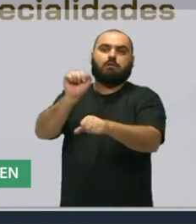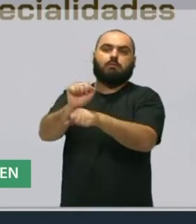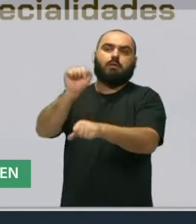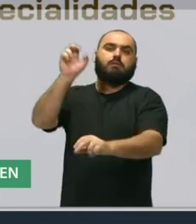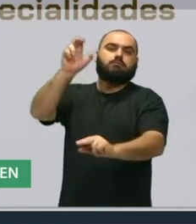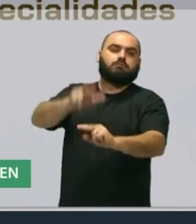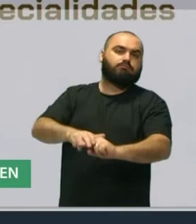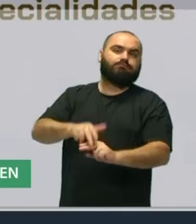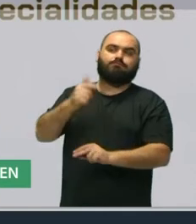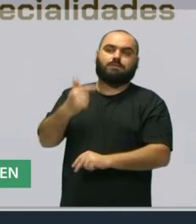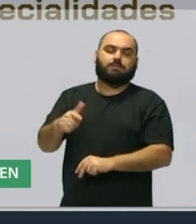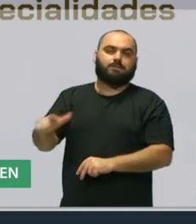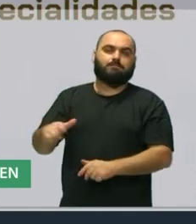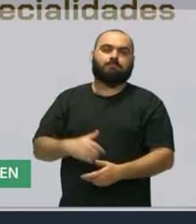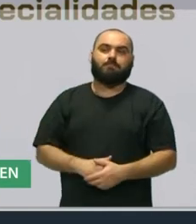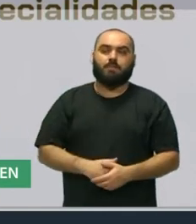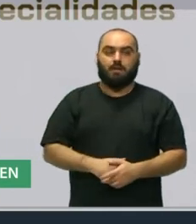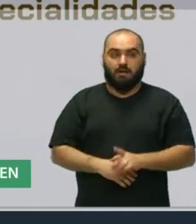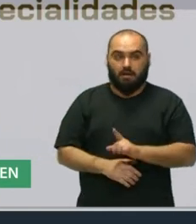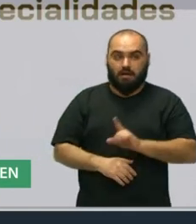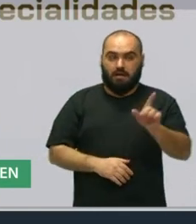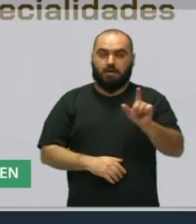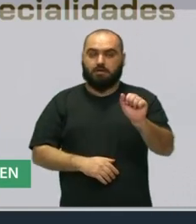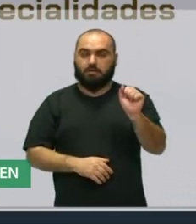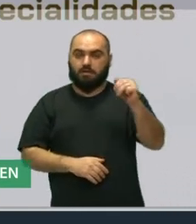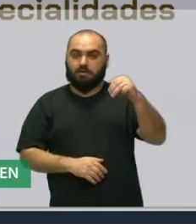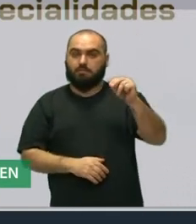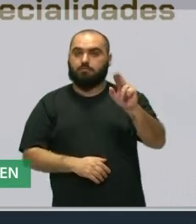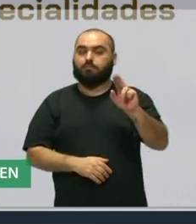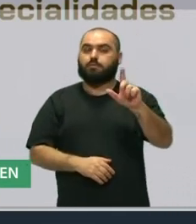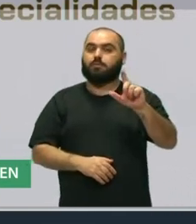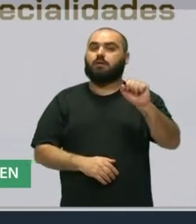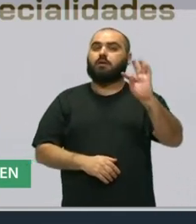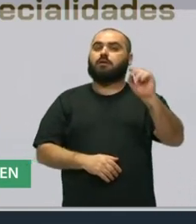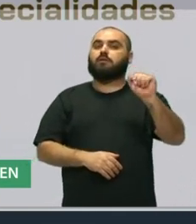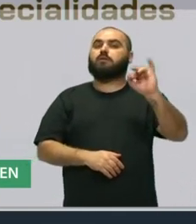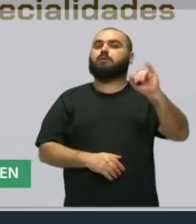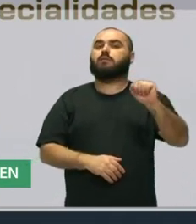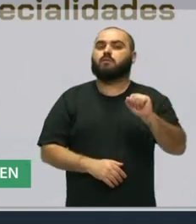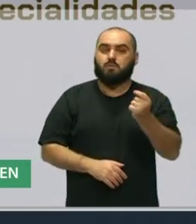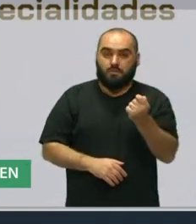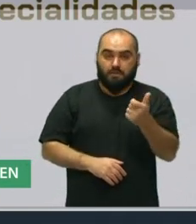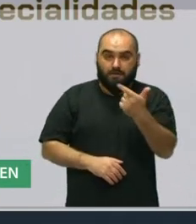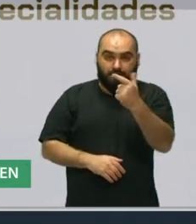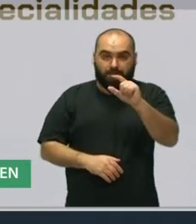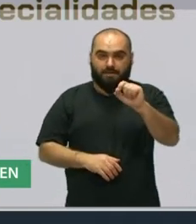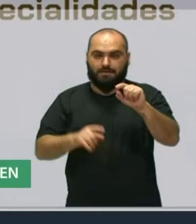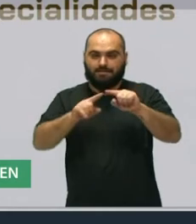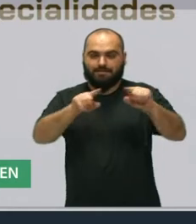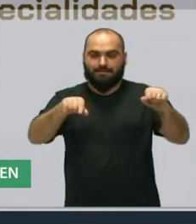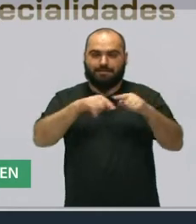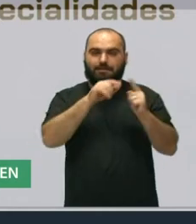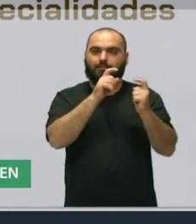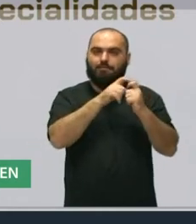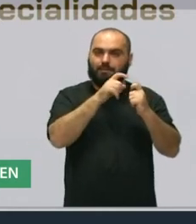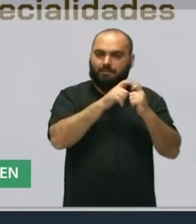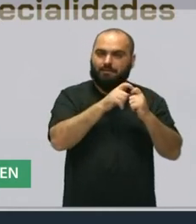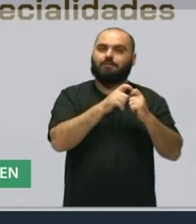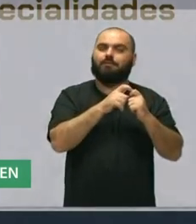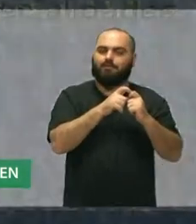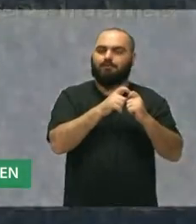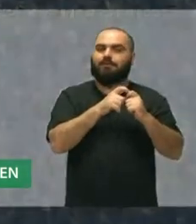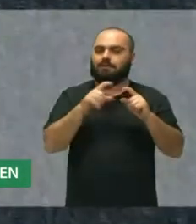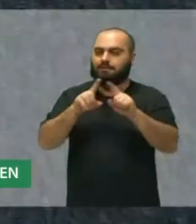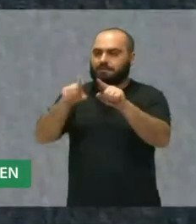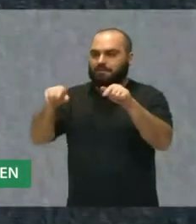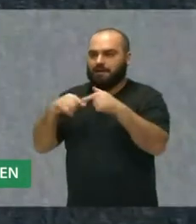Esse ambulatório é um ambulatório muito maior, tem quase 20 consultórios. O número de consultório é maior, a